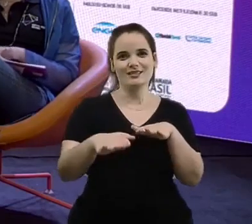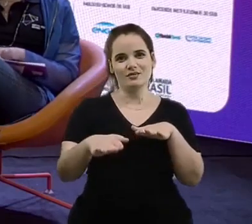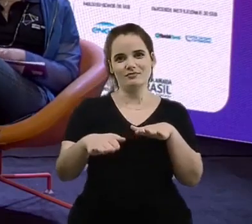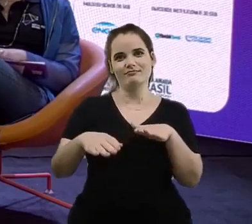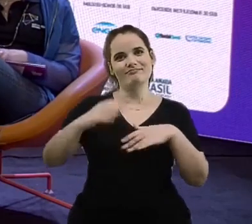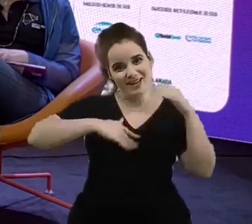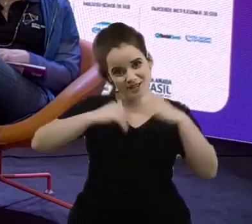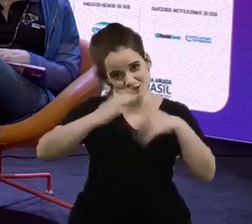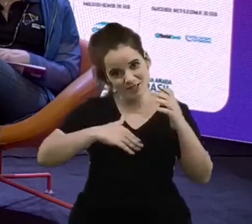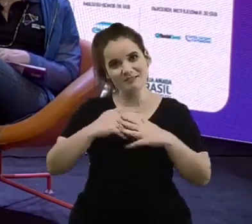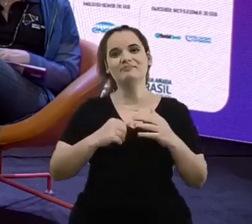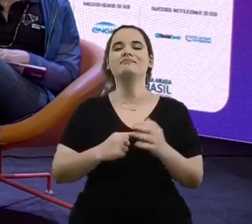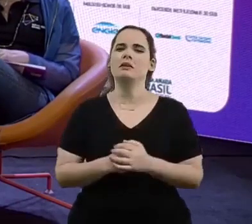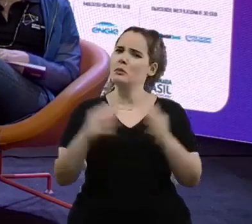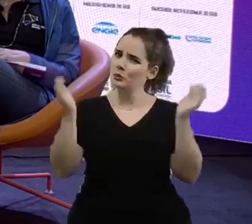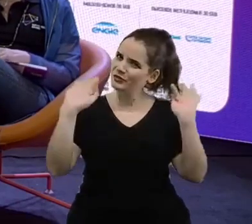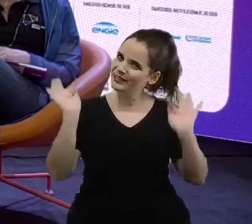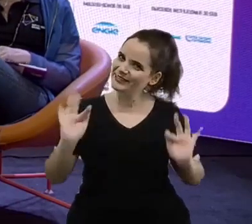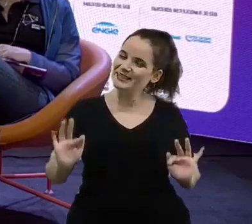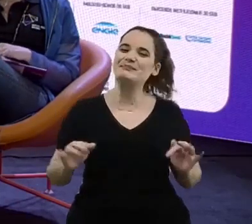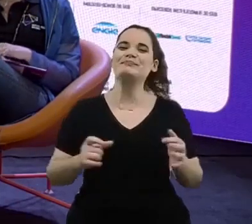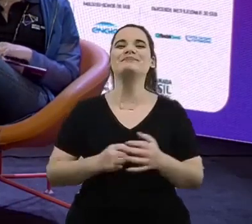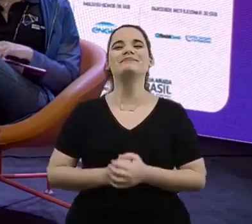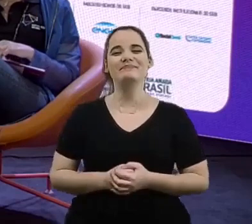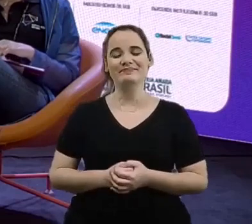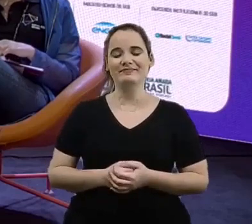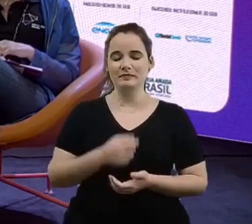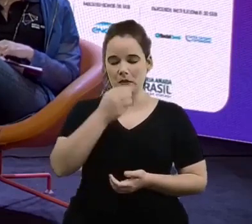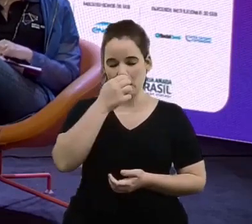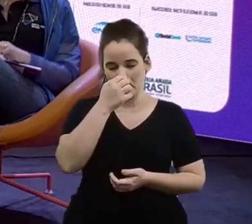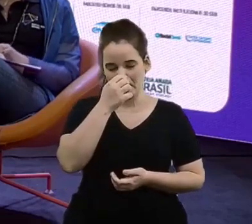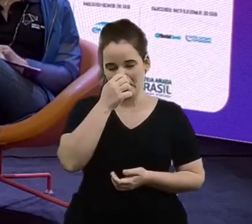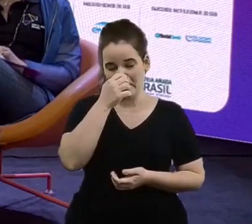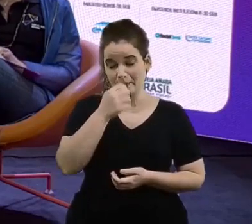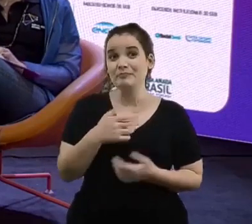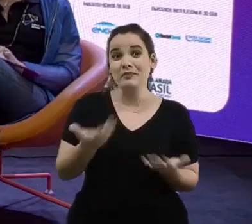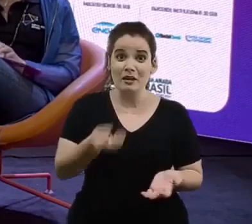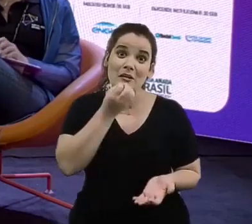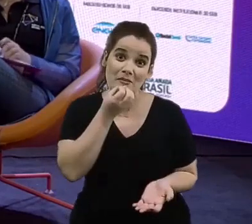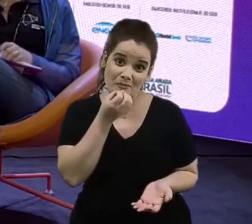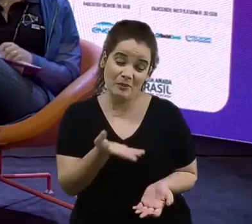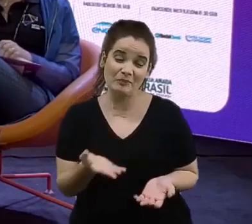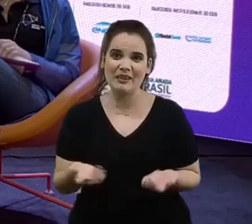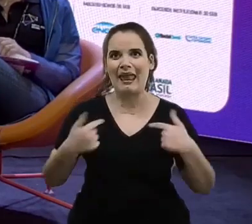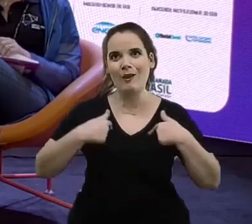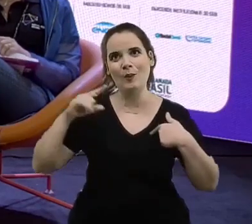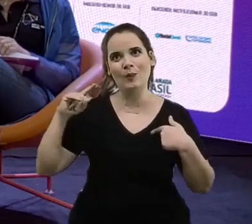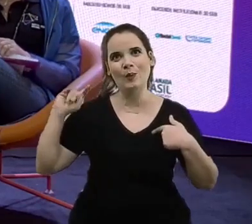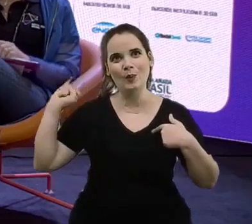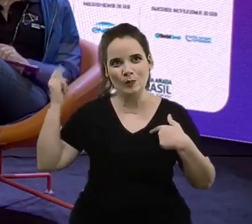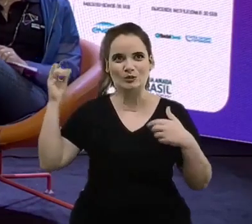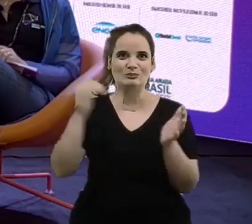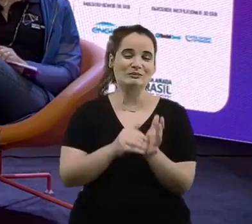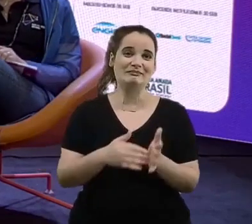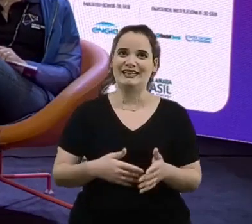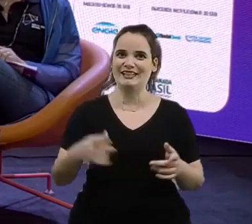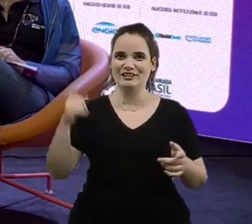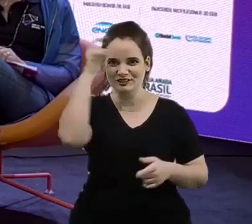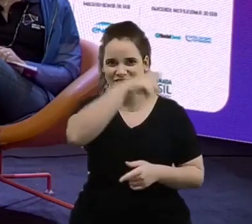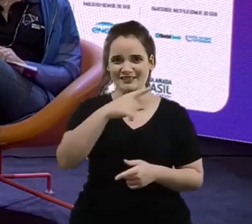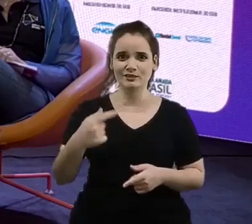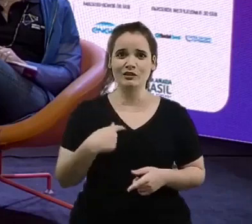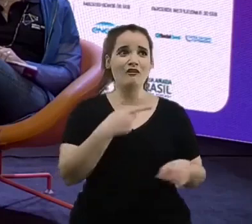porta-voz, né? E aí eu queria trazer um parabéns para a CEPLAG, assim, de vocês, porque eu acho